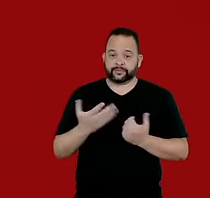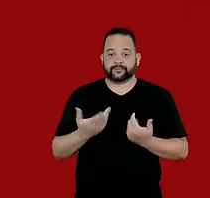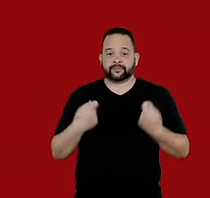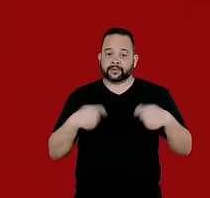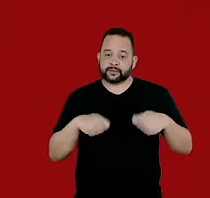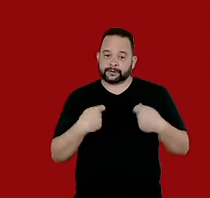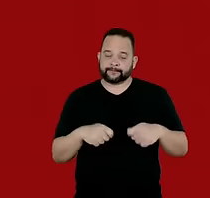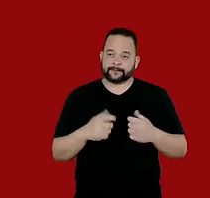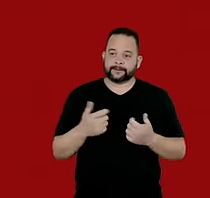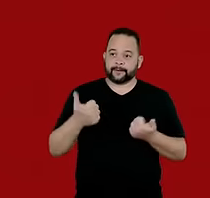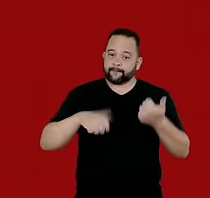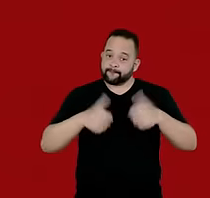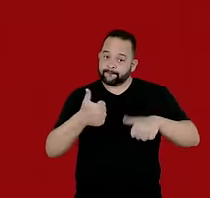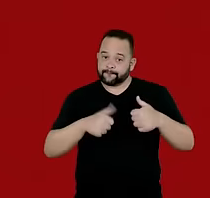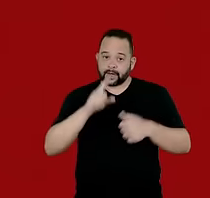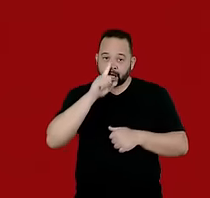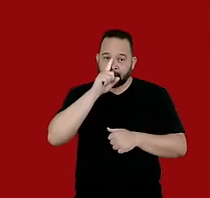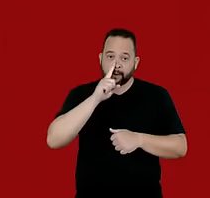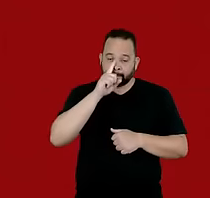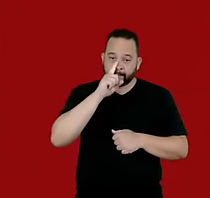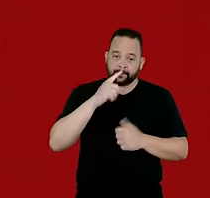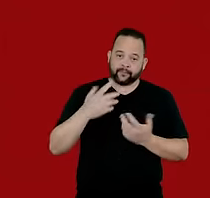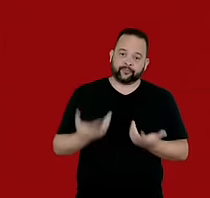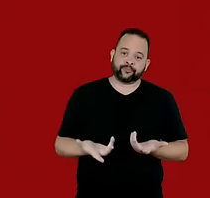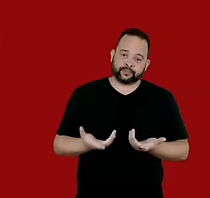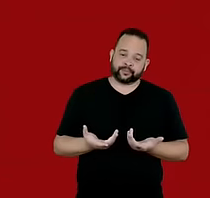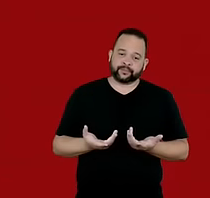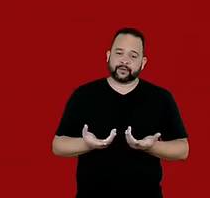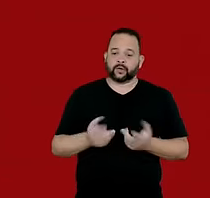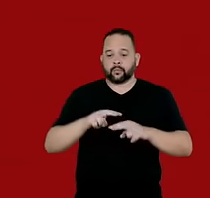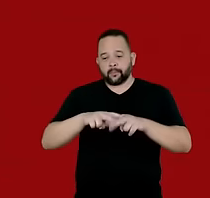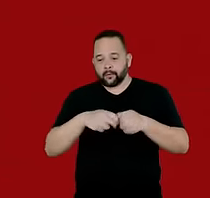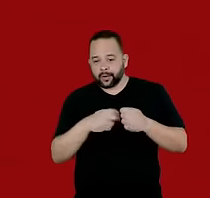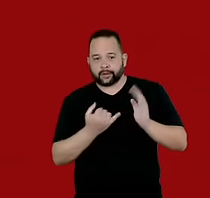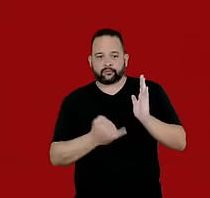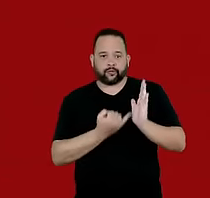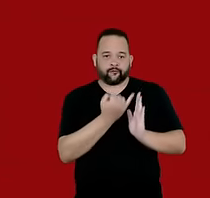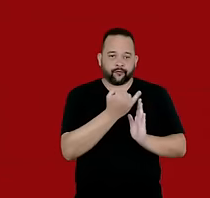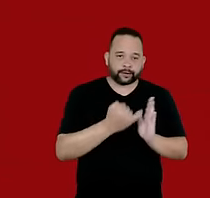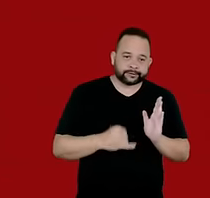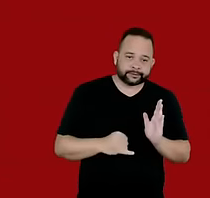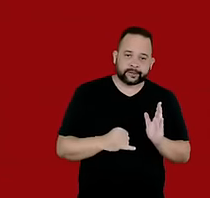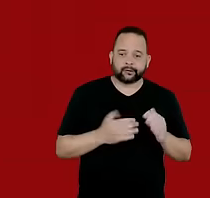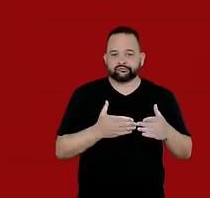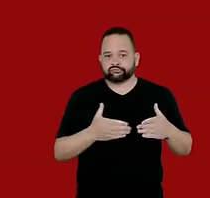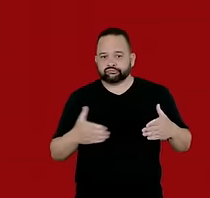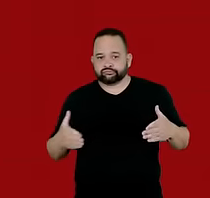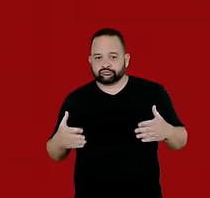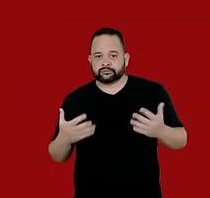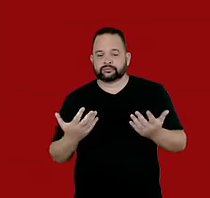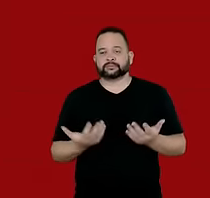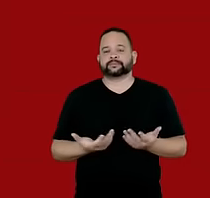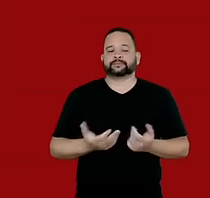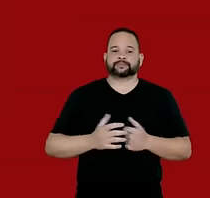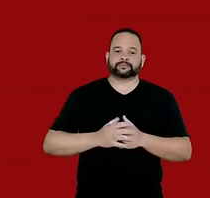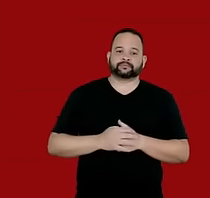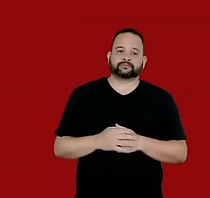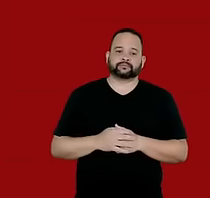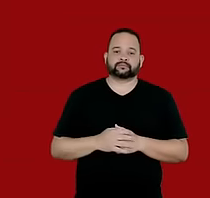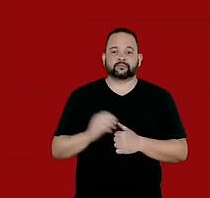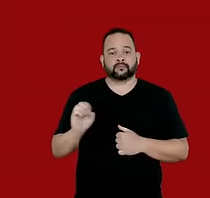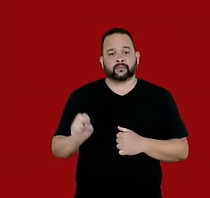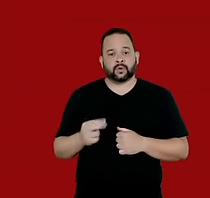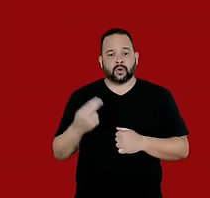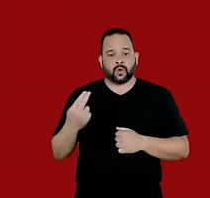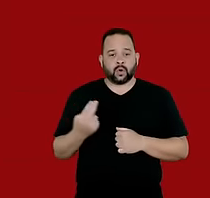risco seja através da taxa de inflação de curta que é o ima B5 que é o índice ambima que exprime ou a parte de